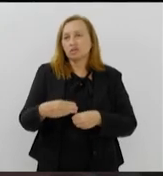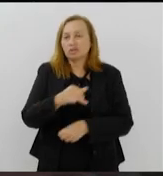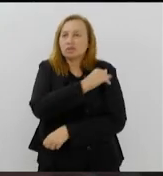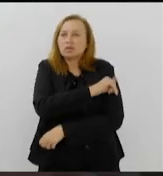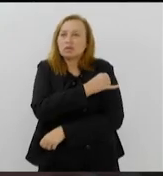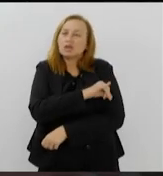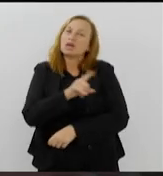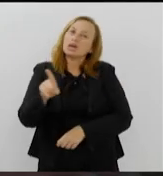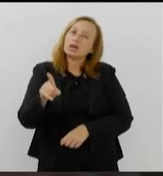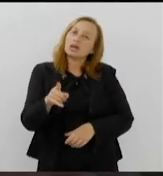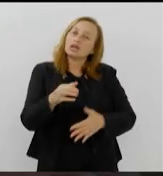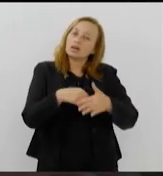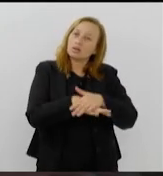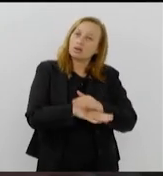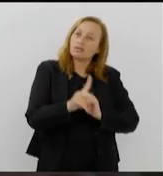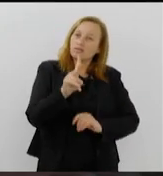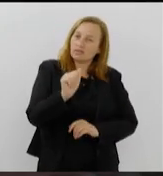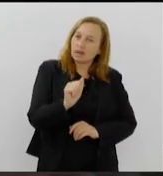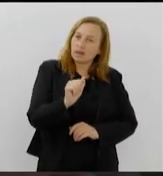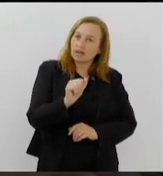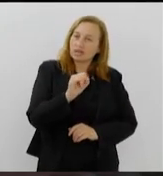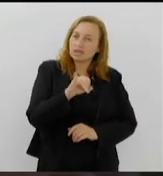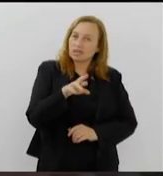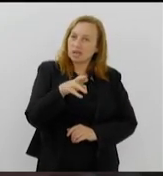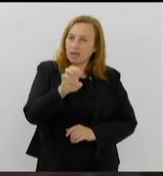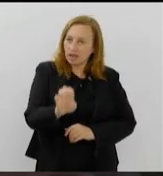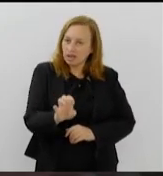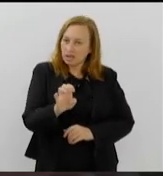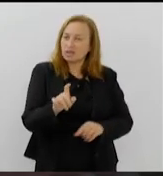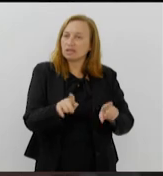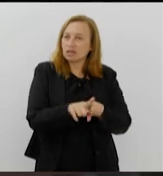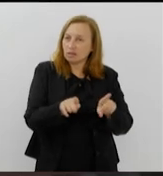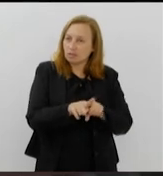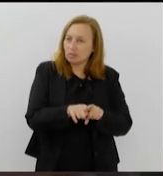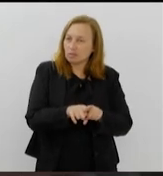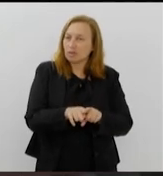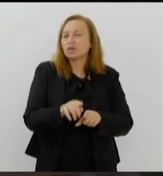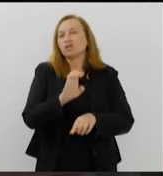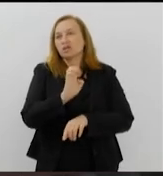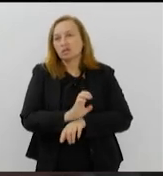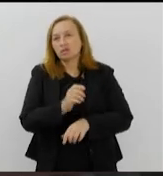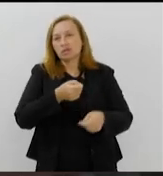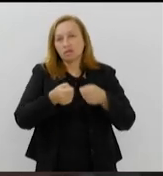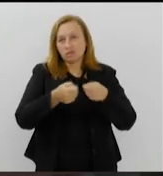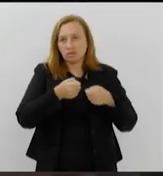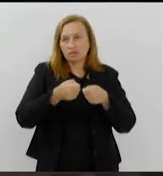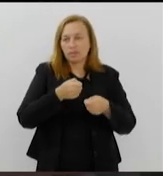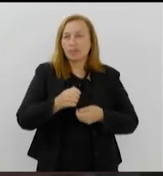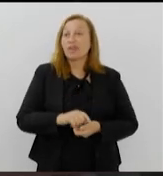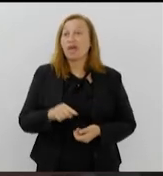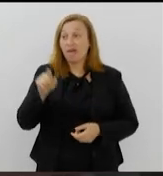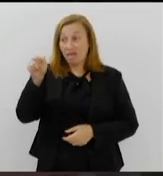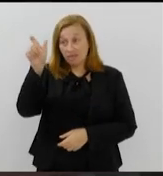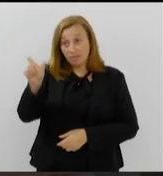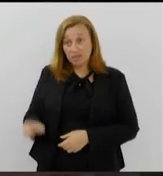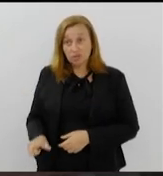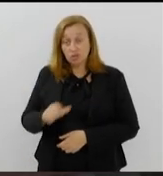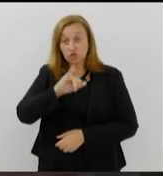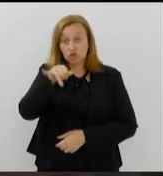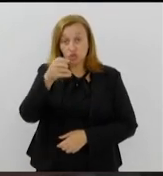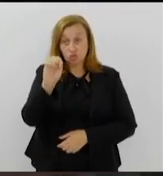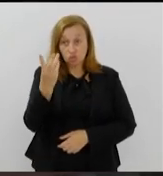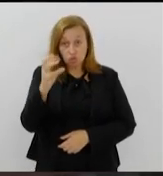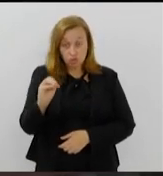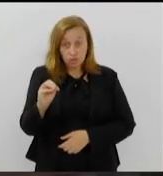no SISREG quanto no SER, que é o Sistema Estadual de Regulação. Essa pessoa, Júlio César